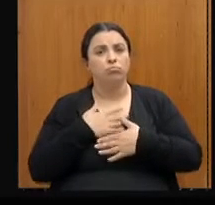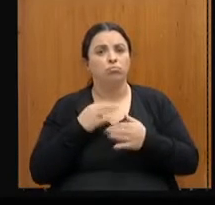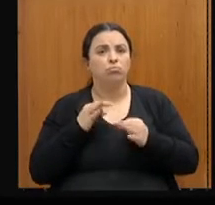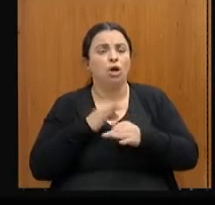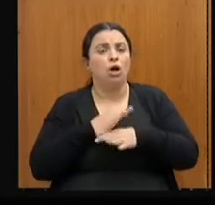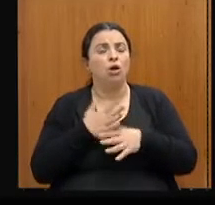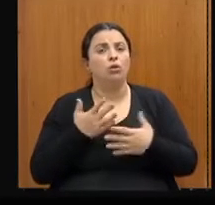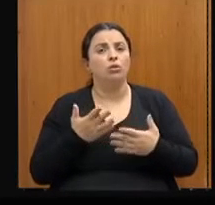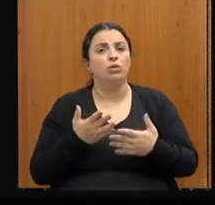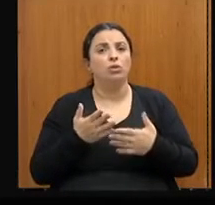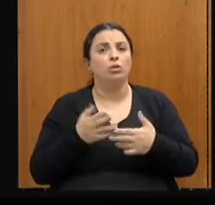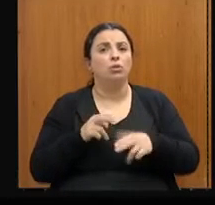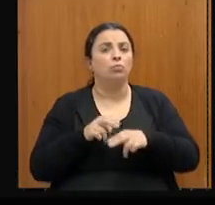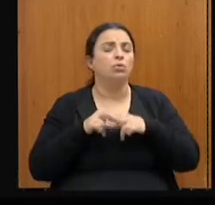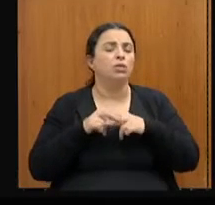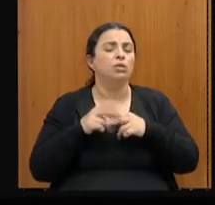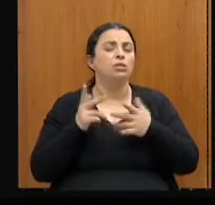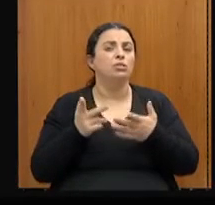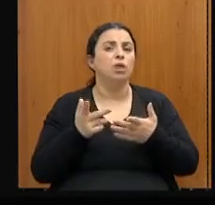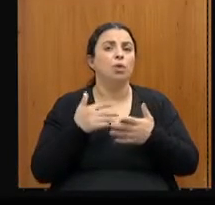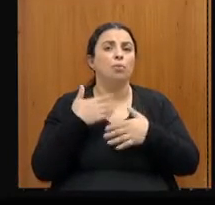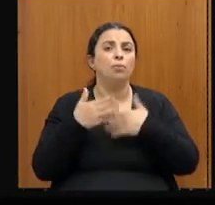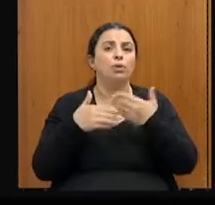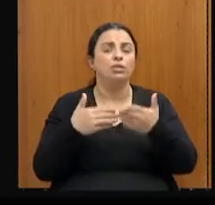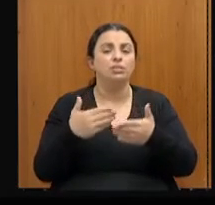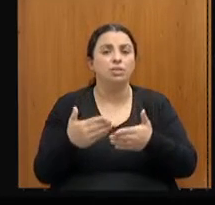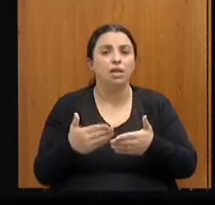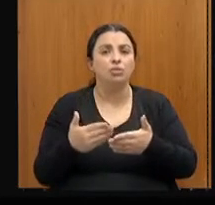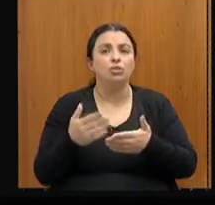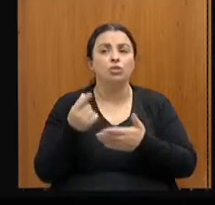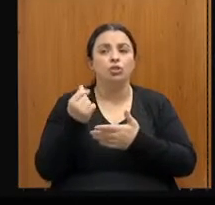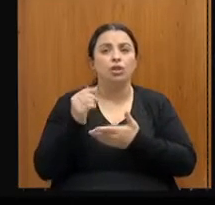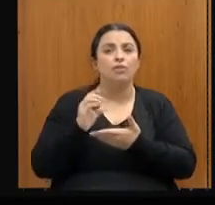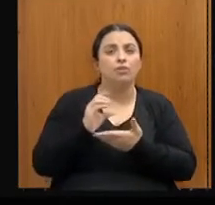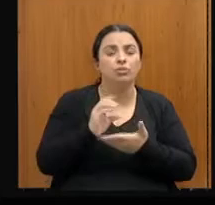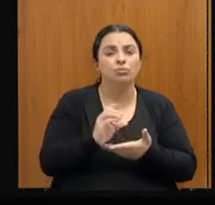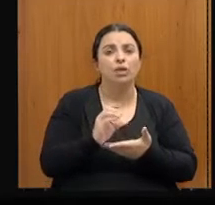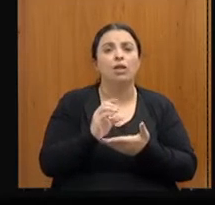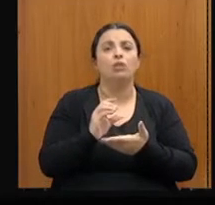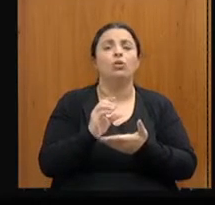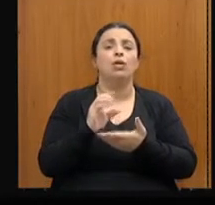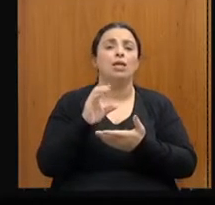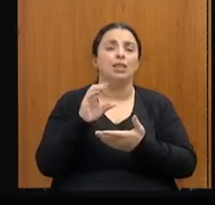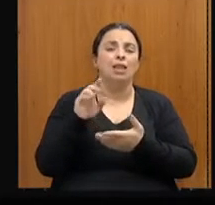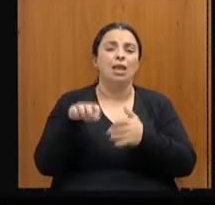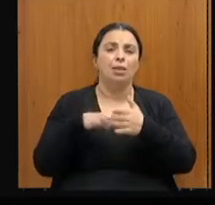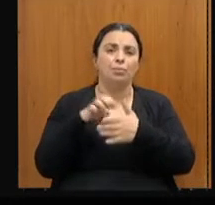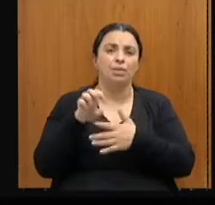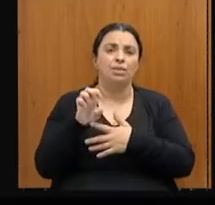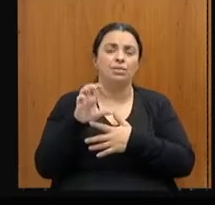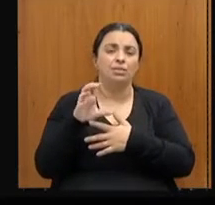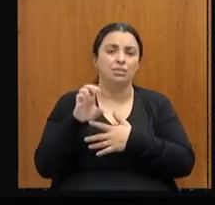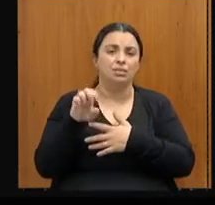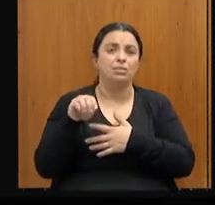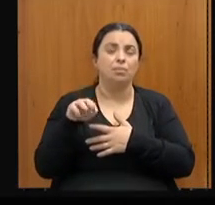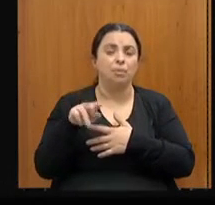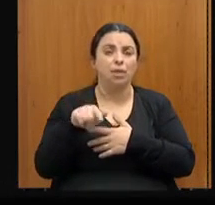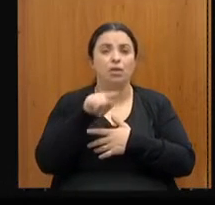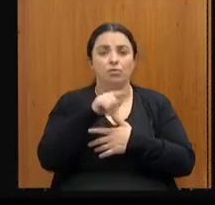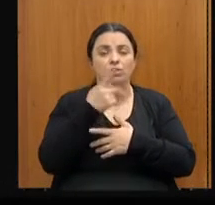Pelo que eu entendi a um processo de investimento muito grande da Cemig que eu tô relatou aí agora